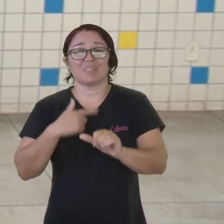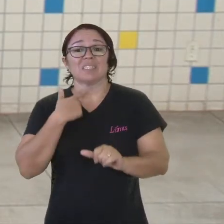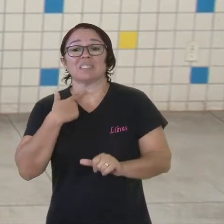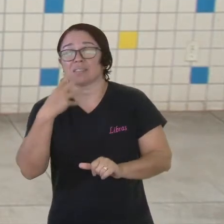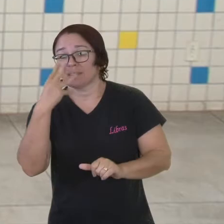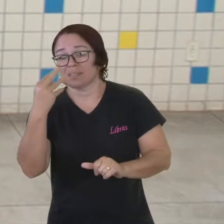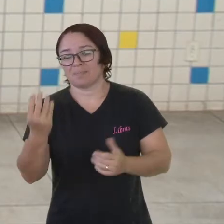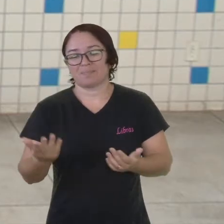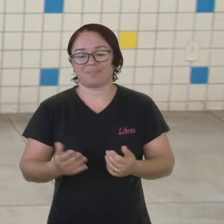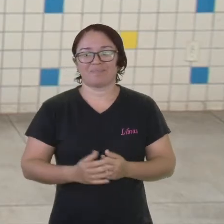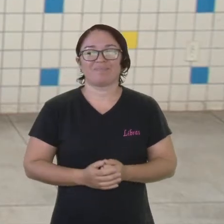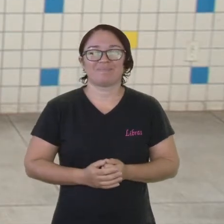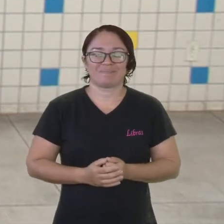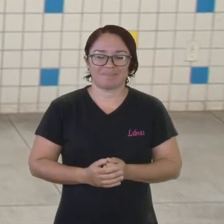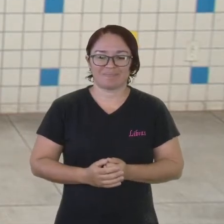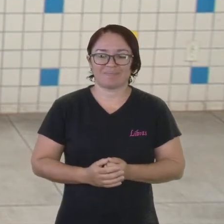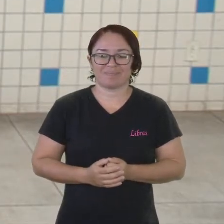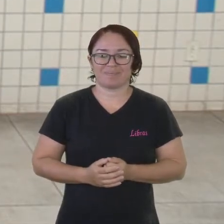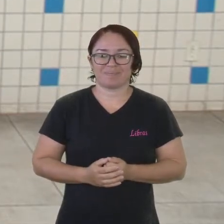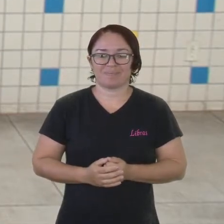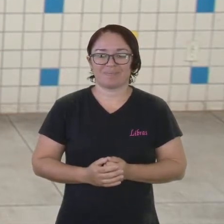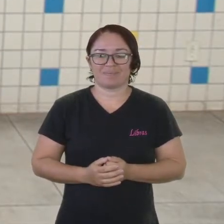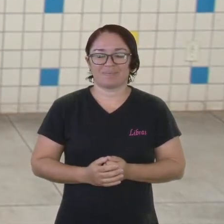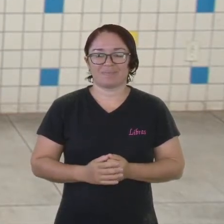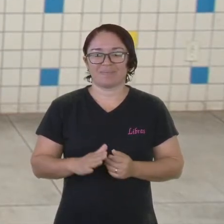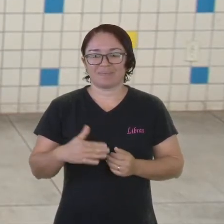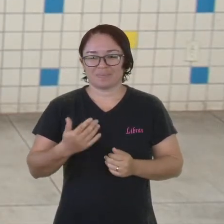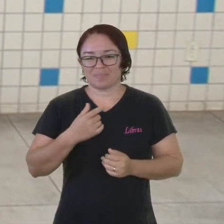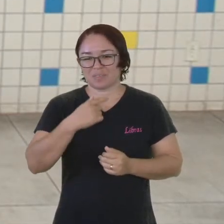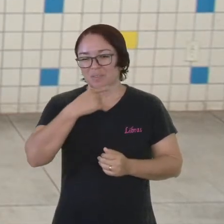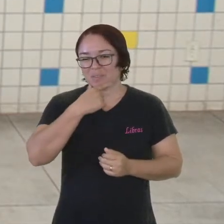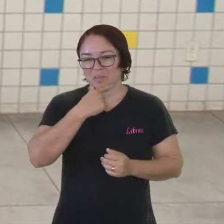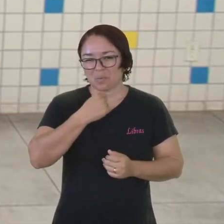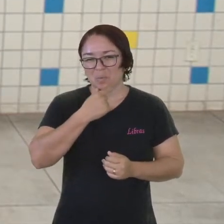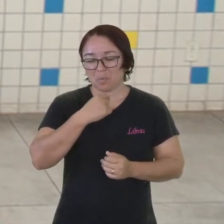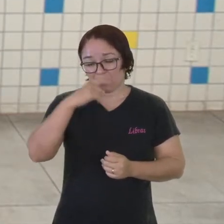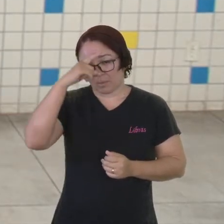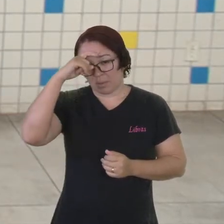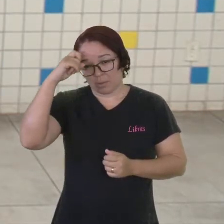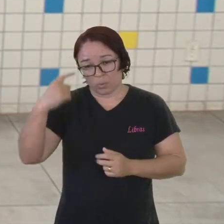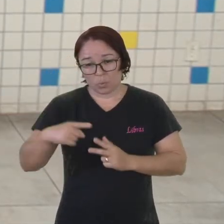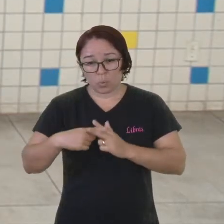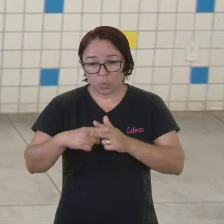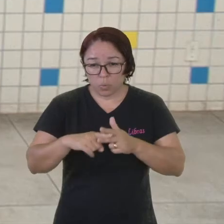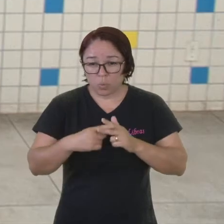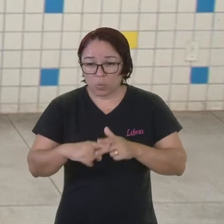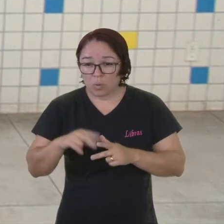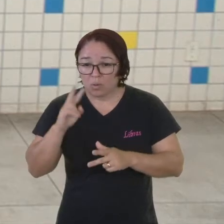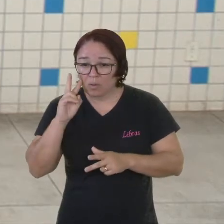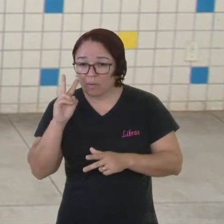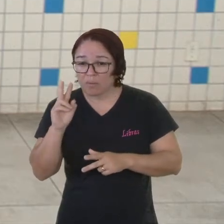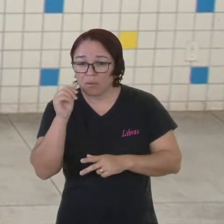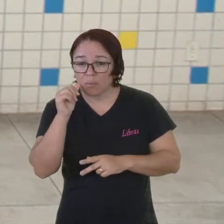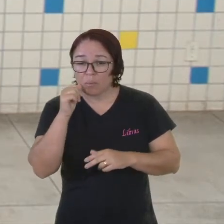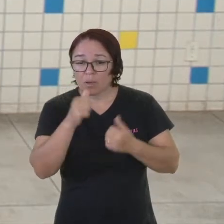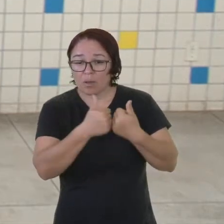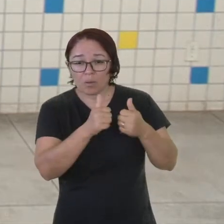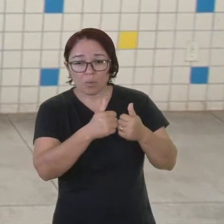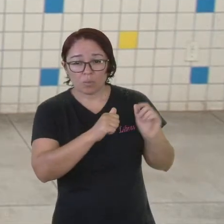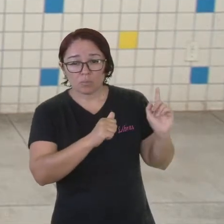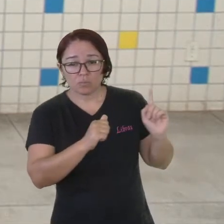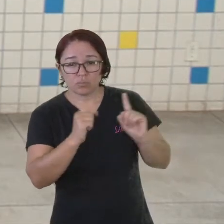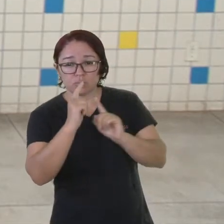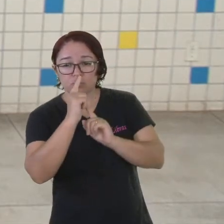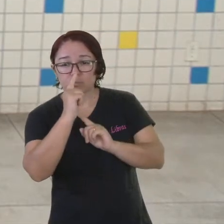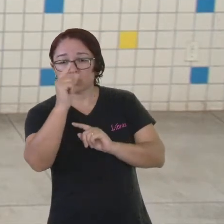o conflito, é quando também o moço está trocando o pneu, né? E ele percebe que a moça vai embora. Então ali nós temos o conflito,